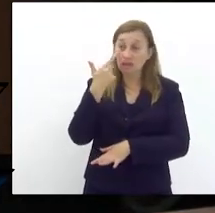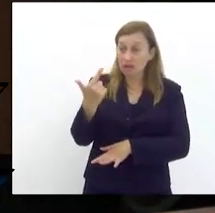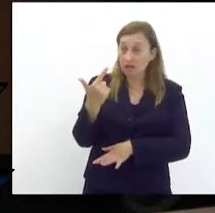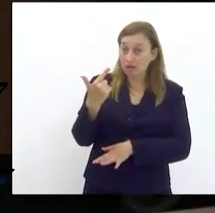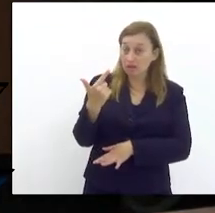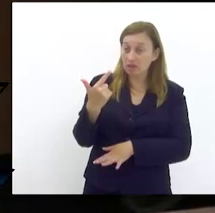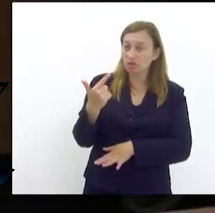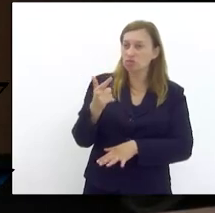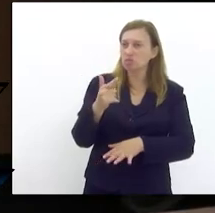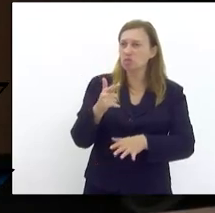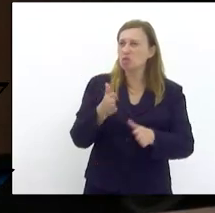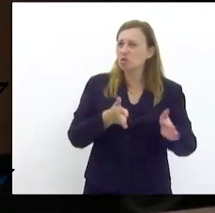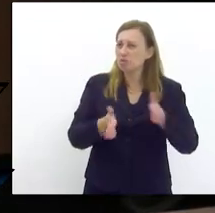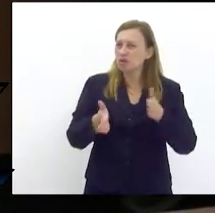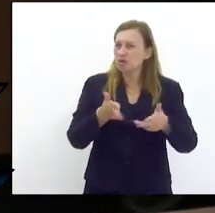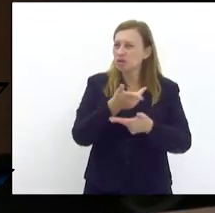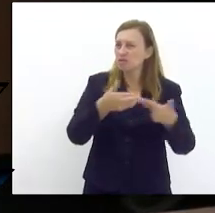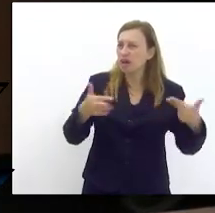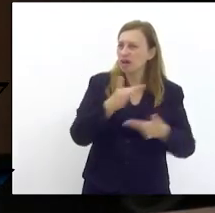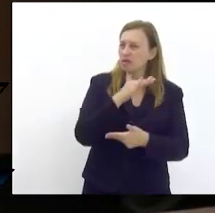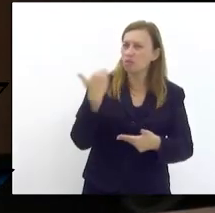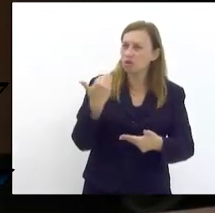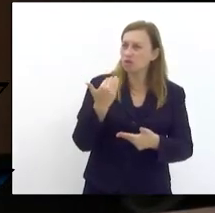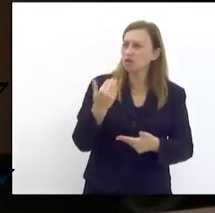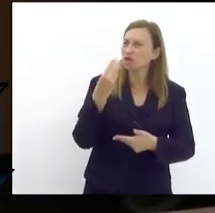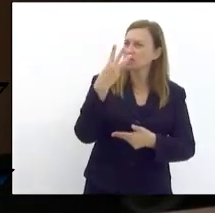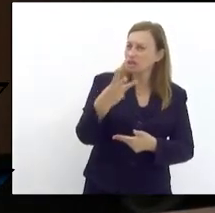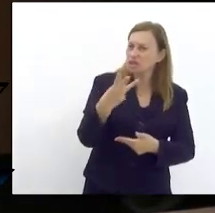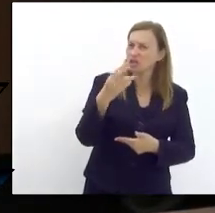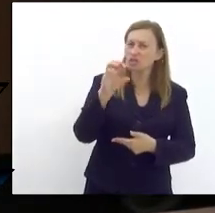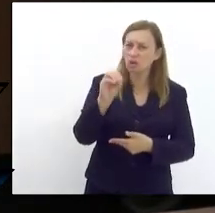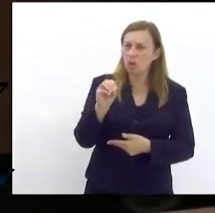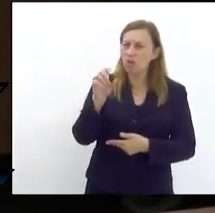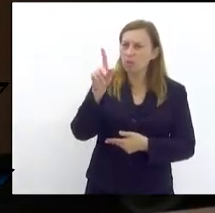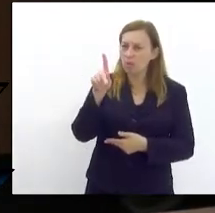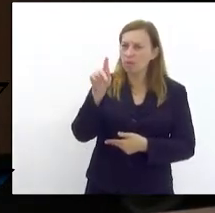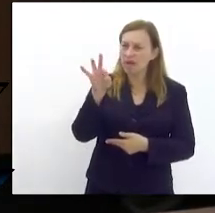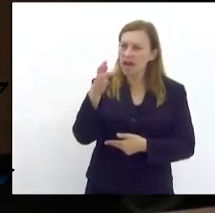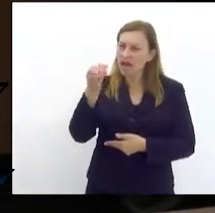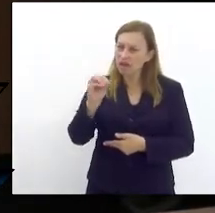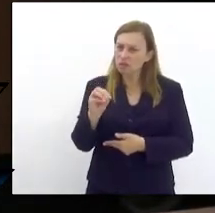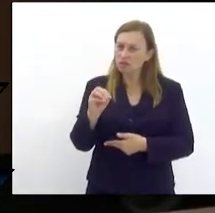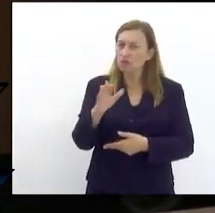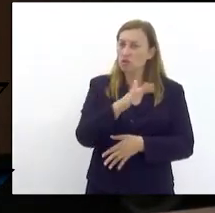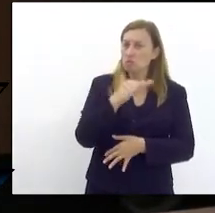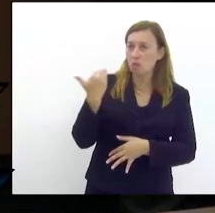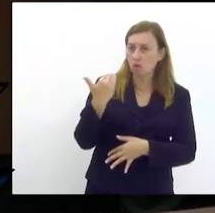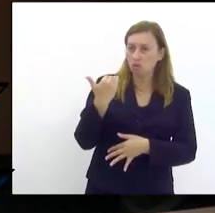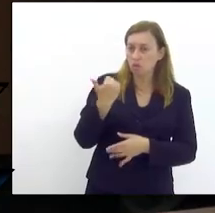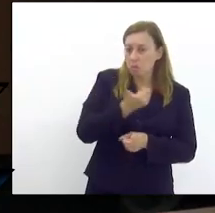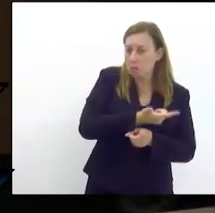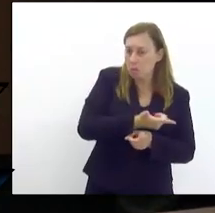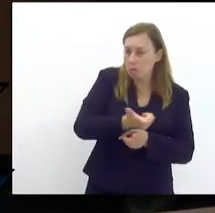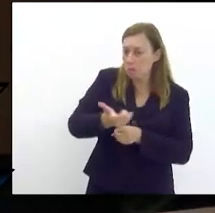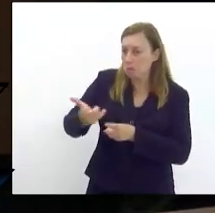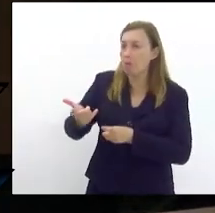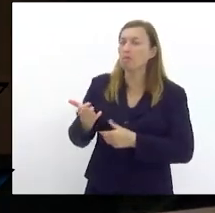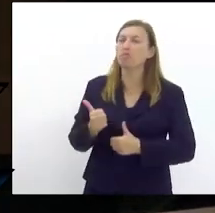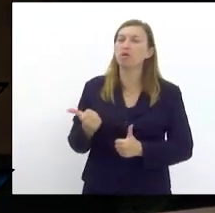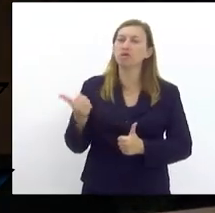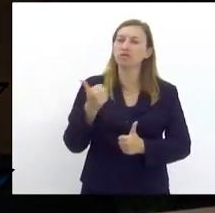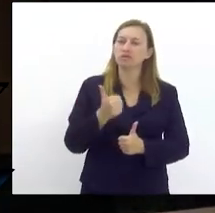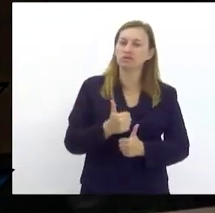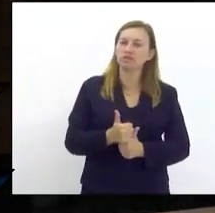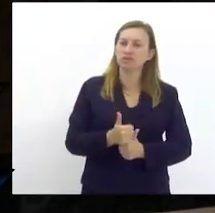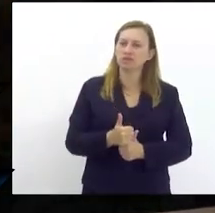massacre aonde três Operários foram fuzilados sabe o nome de